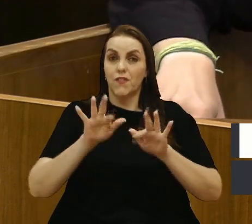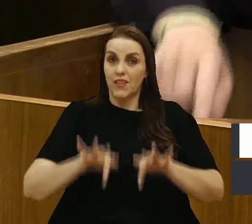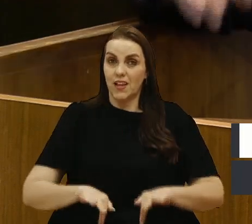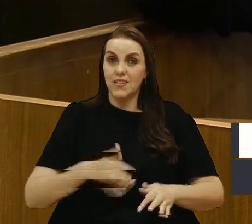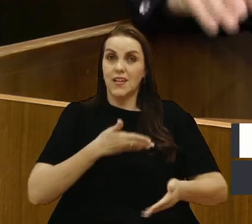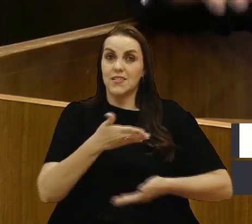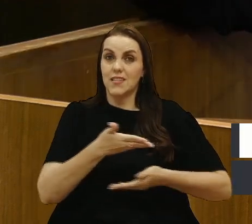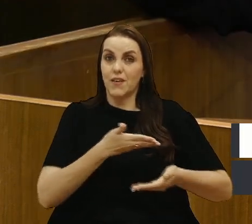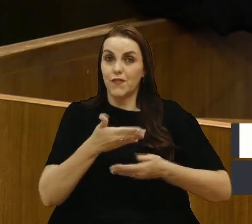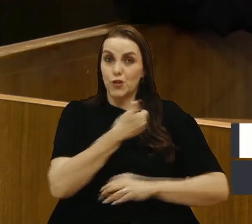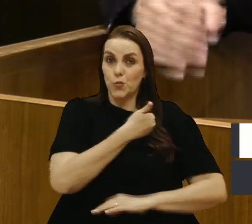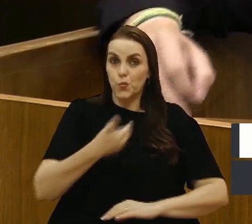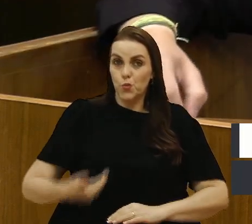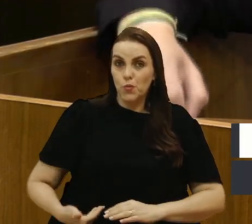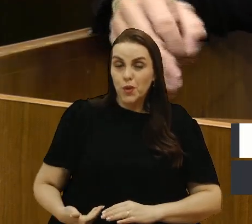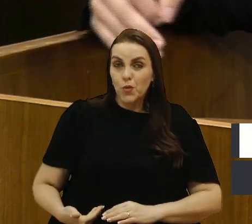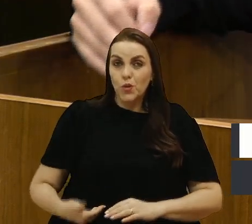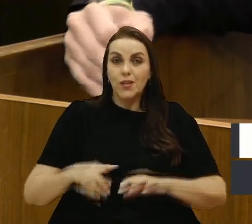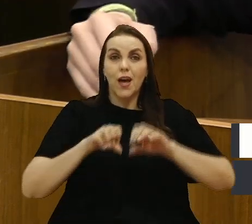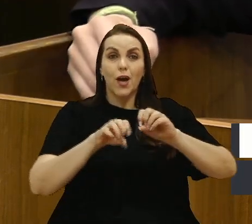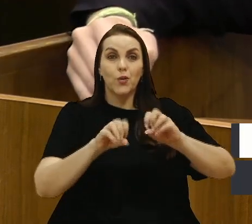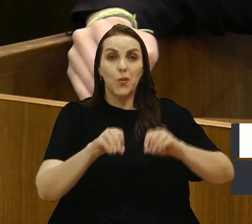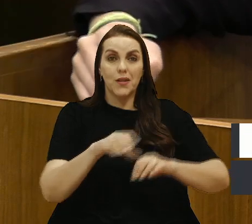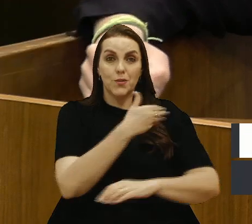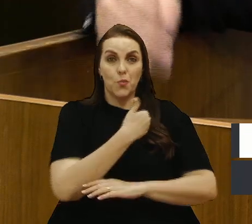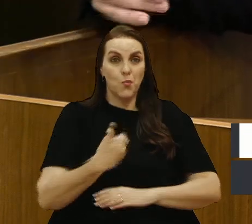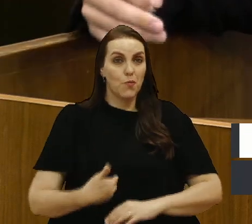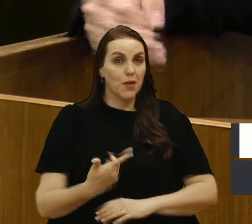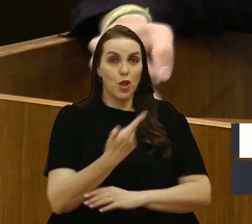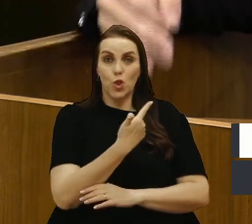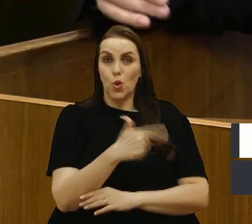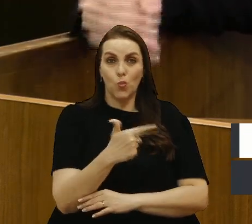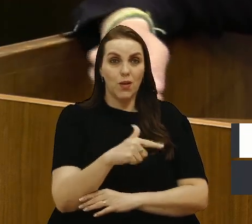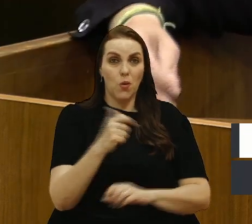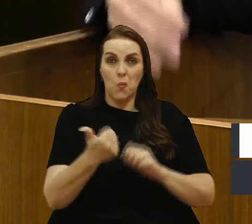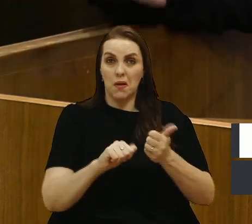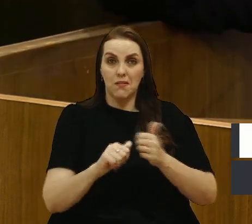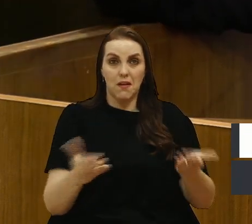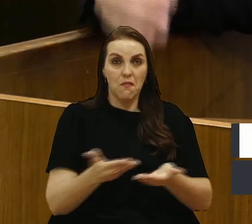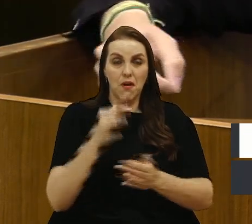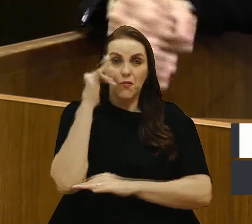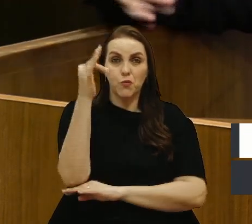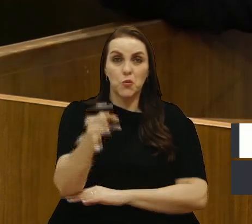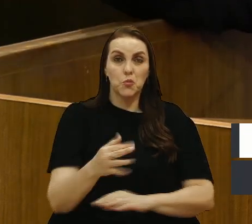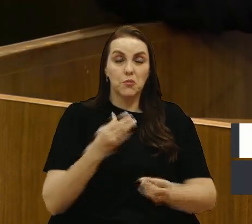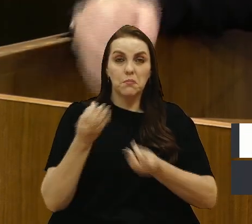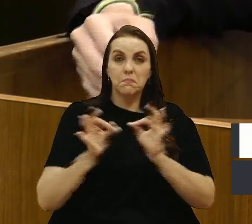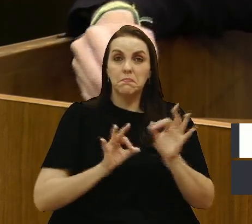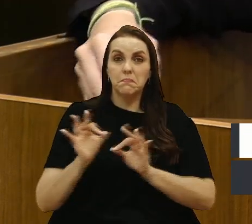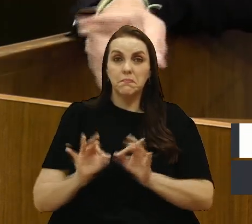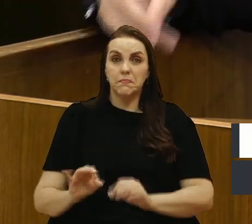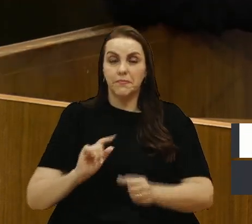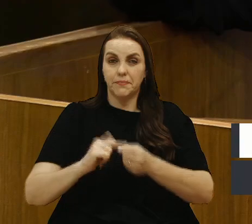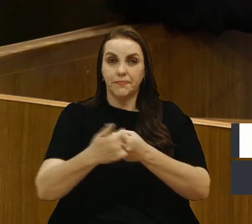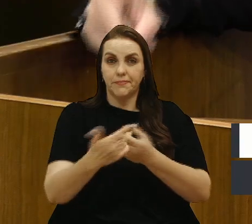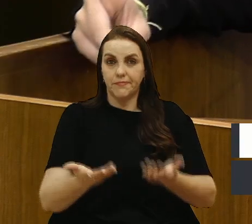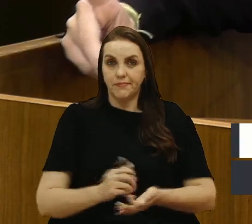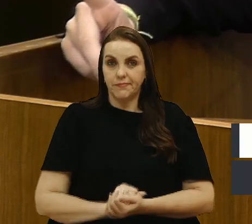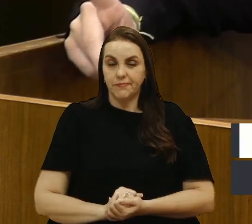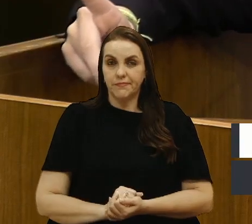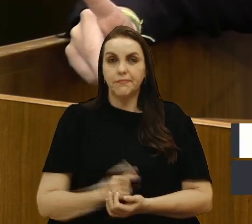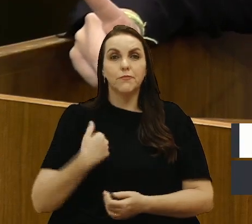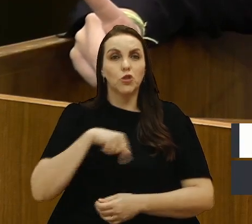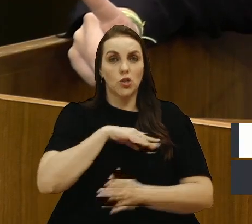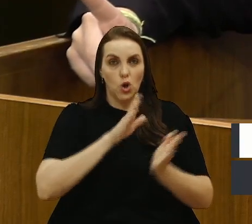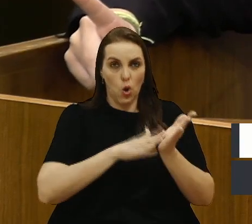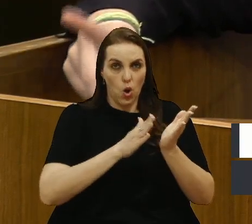públicos. Se nem a nossa educação pública é de qualidade, que futuro nós estamos construindo para a nossa cidade? Nós temos que cobrar,